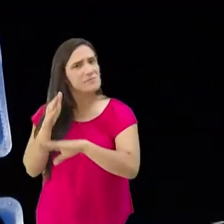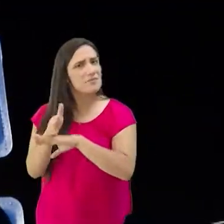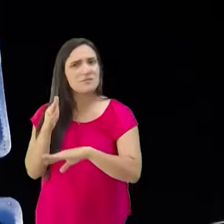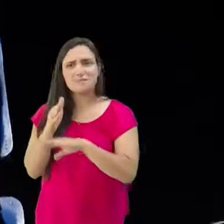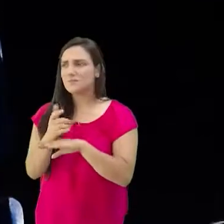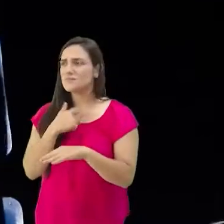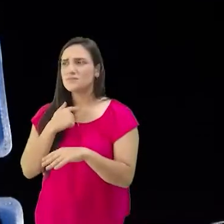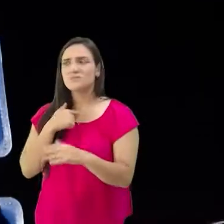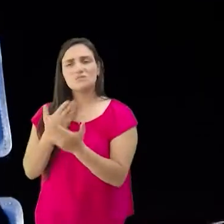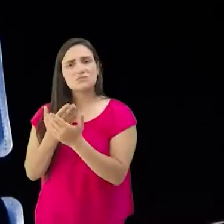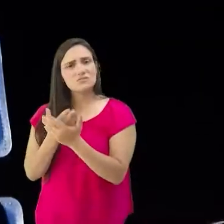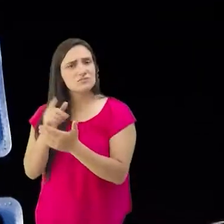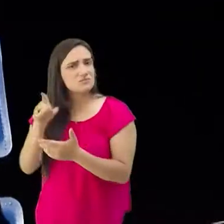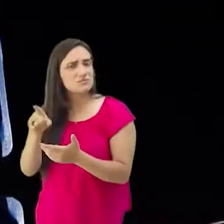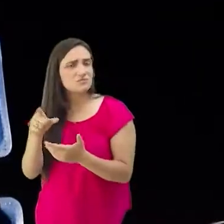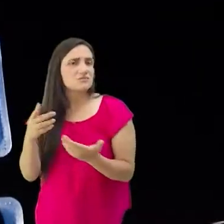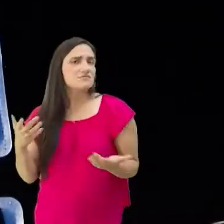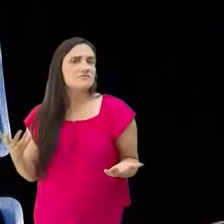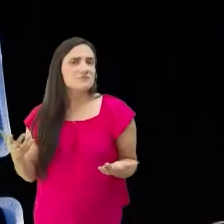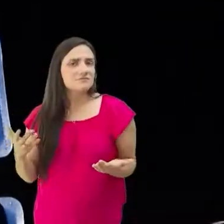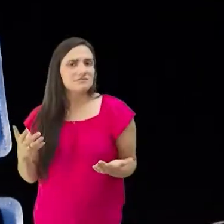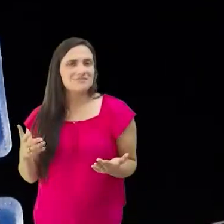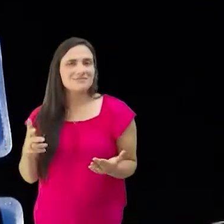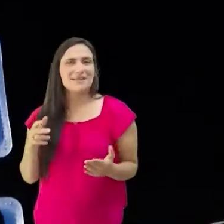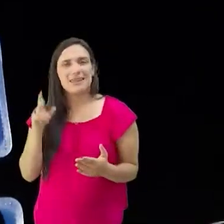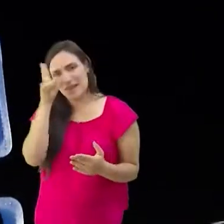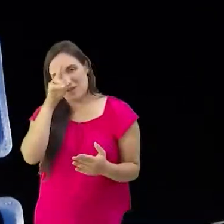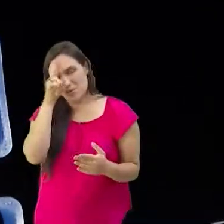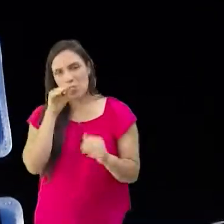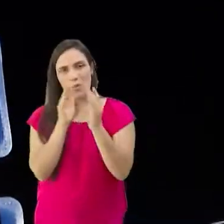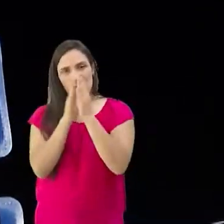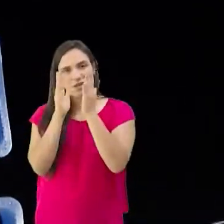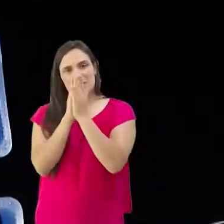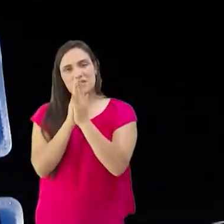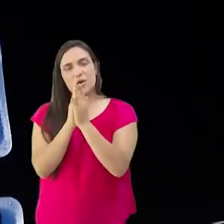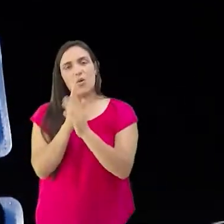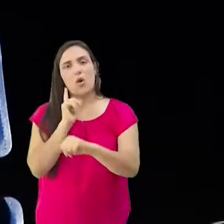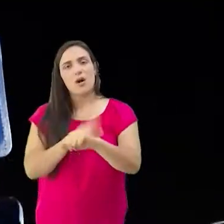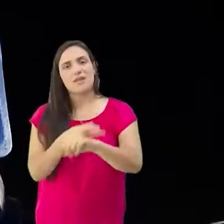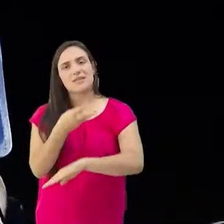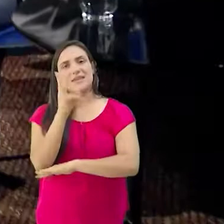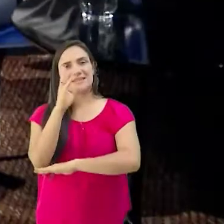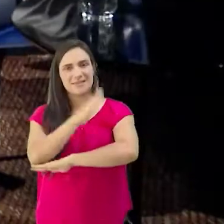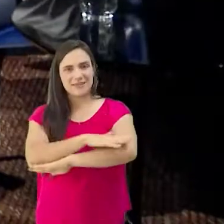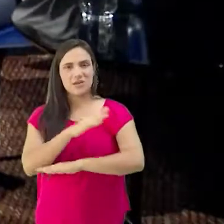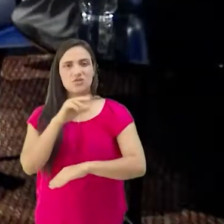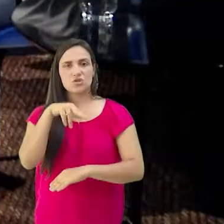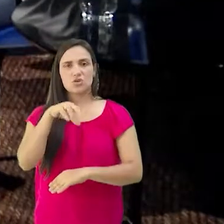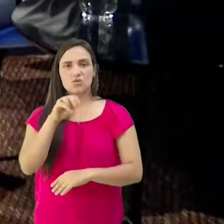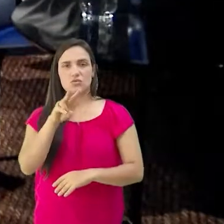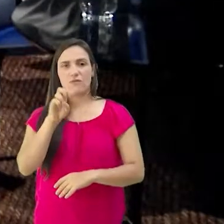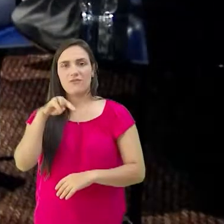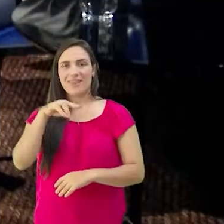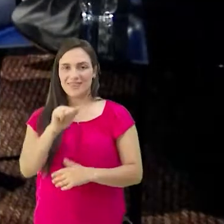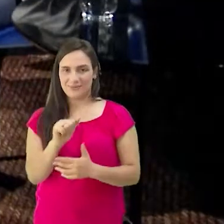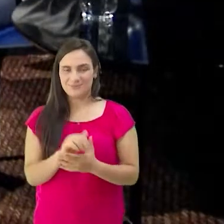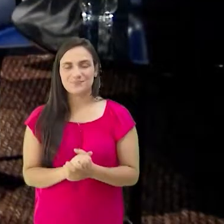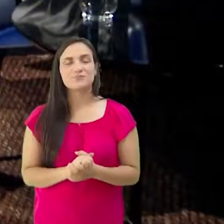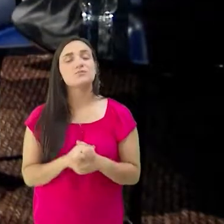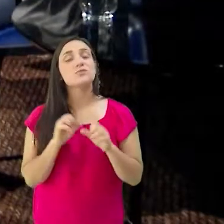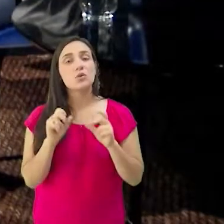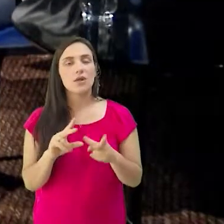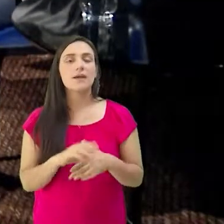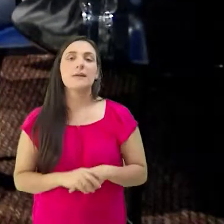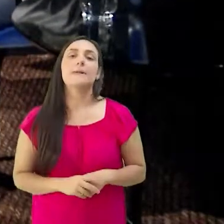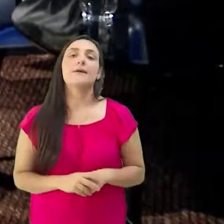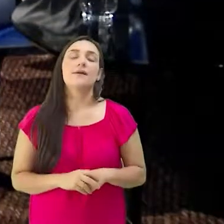Perpétuo Socorro, eu fui seminarista ali no Perpétuo, cantava na novena das 3. Legal, né? Gilson, e essa questão